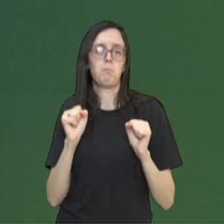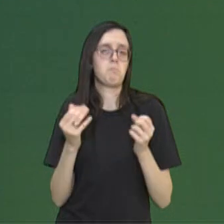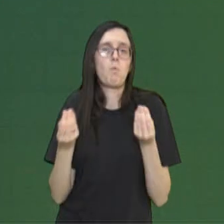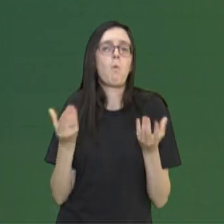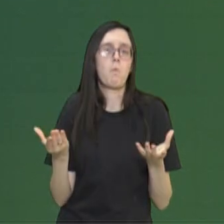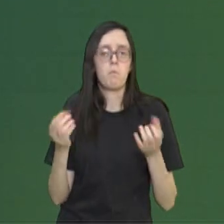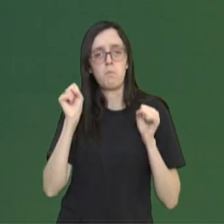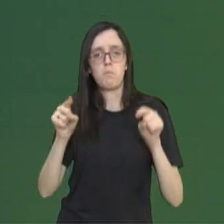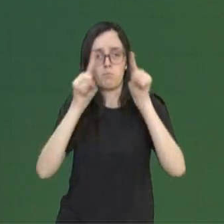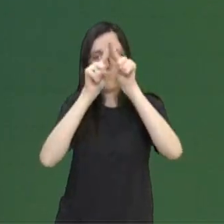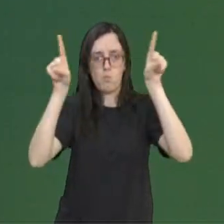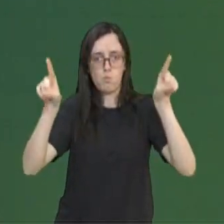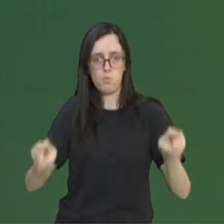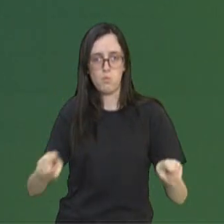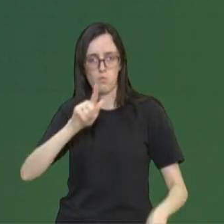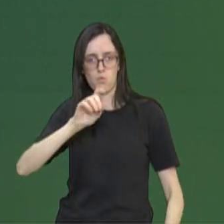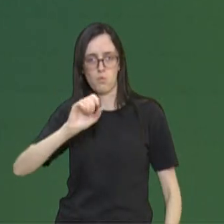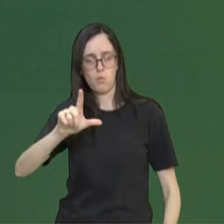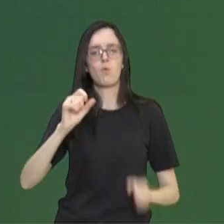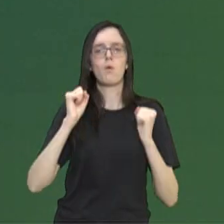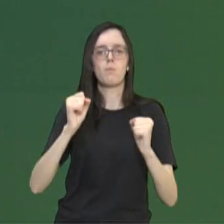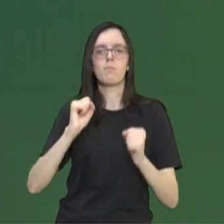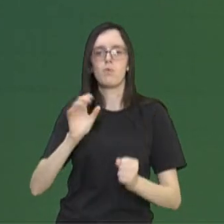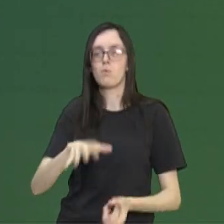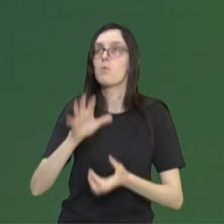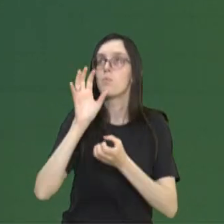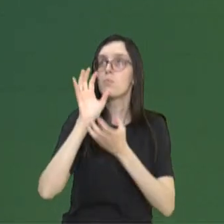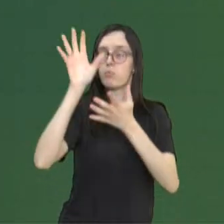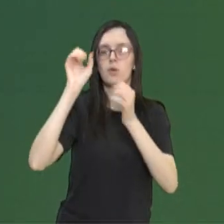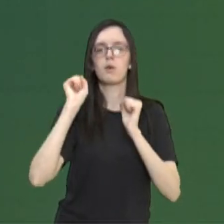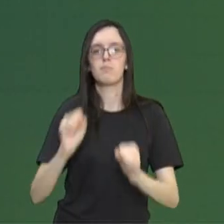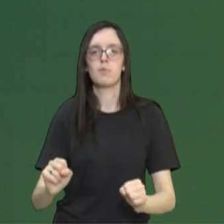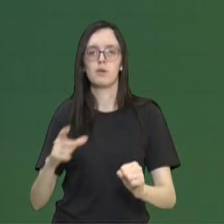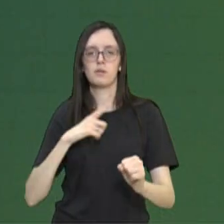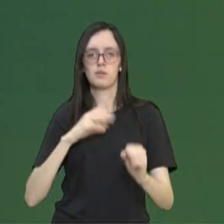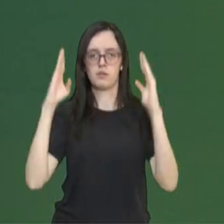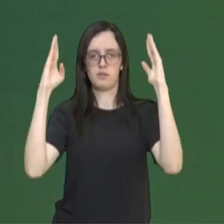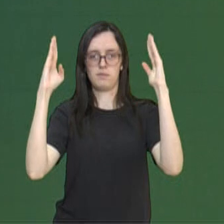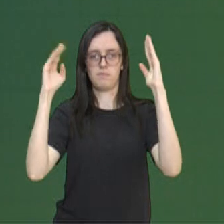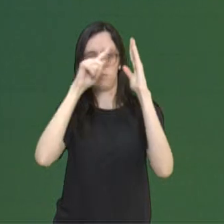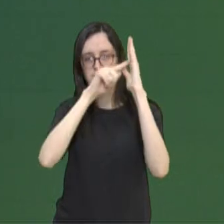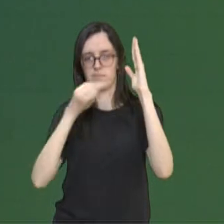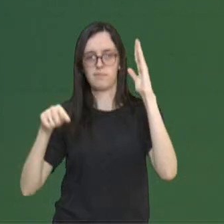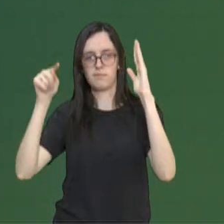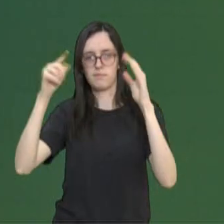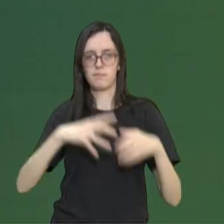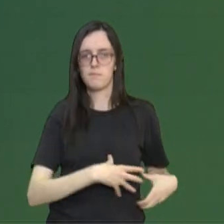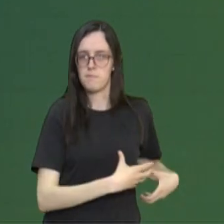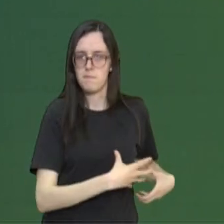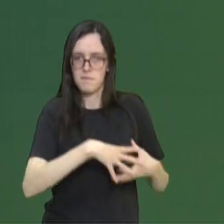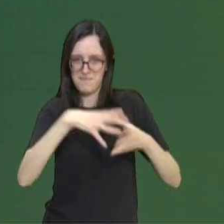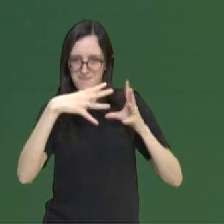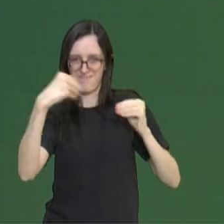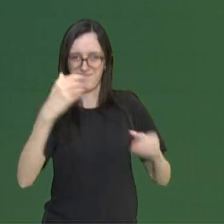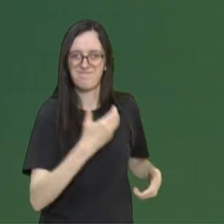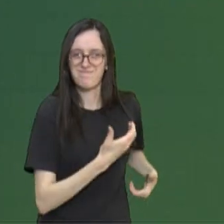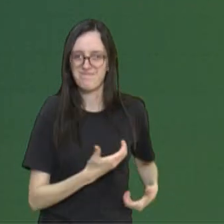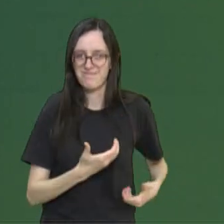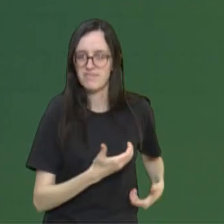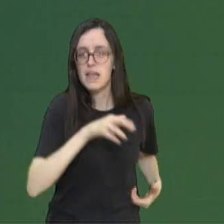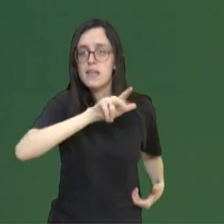Então, definida pelos adversários, né? Então, ele tem essa questão de superação, de avançar, de chegar a